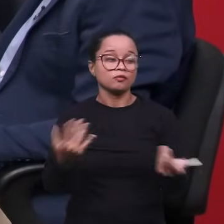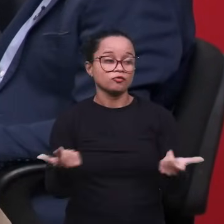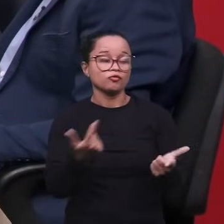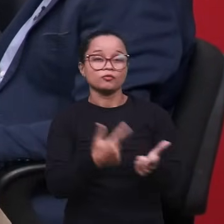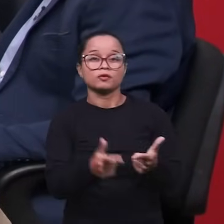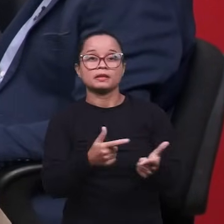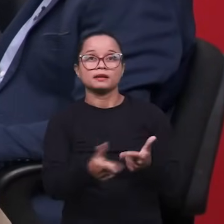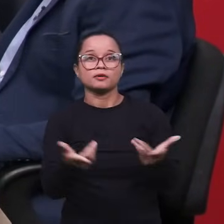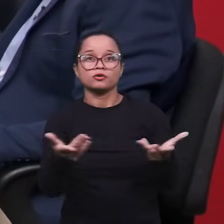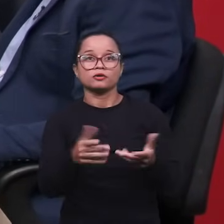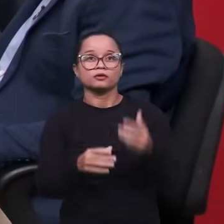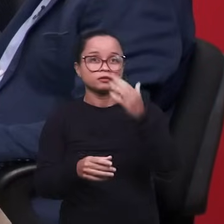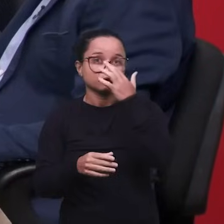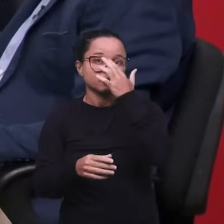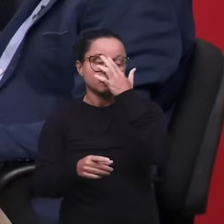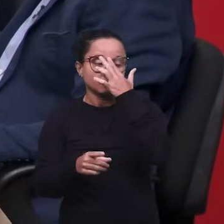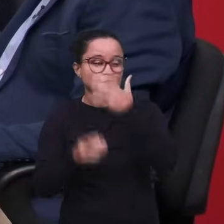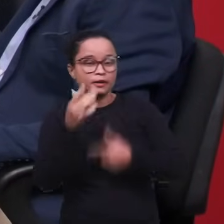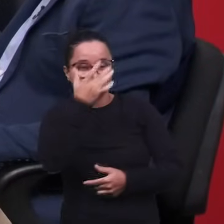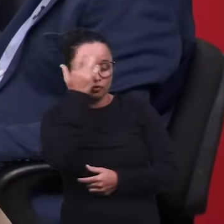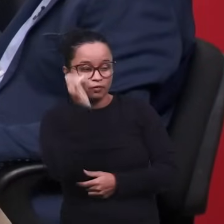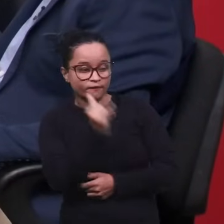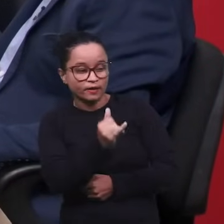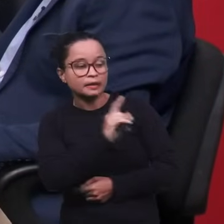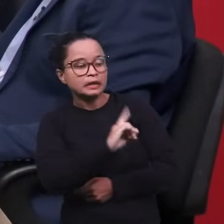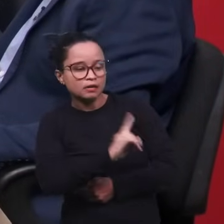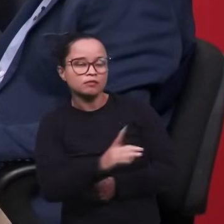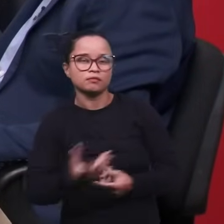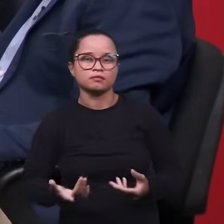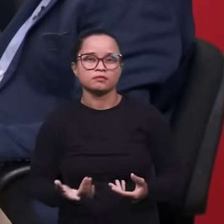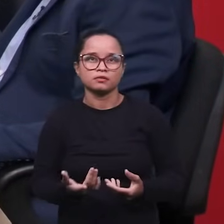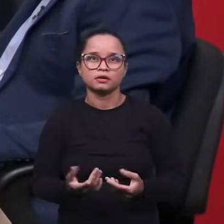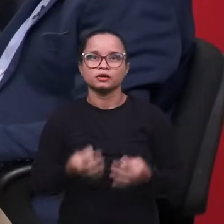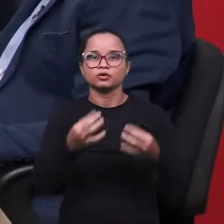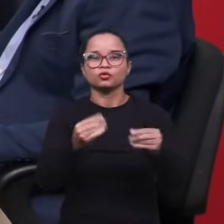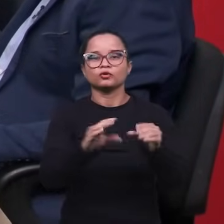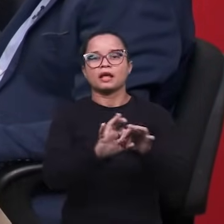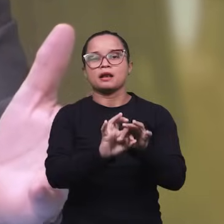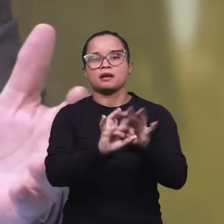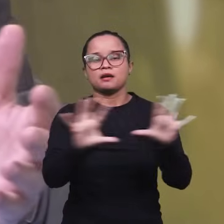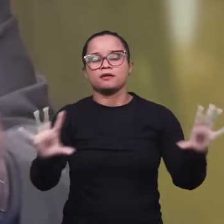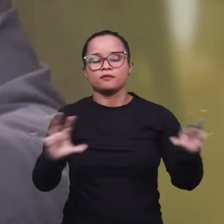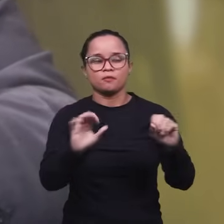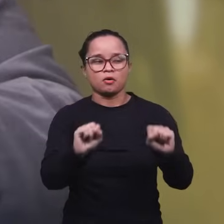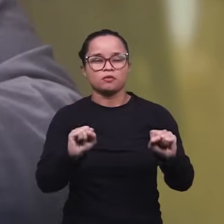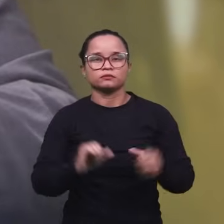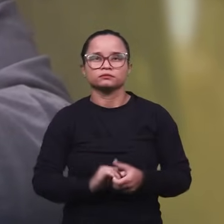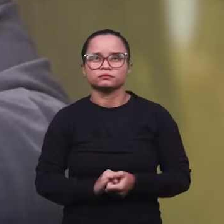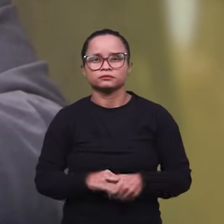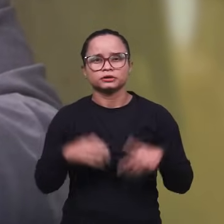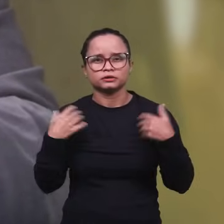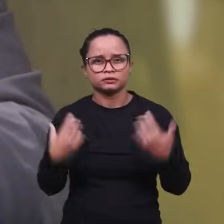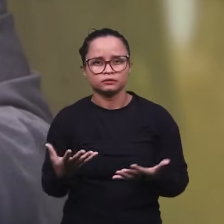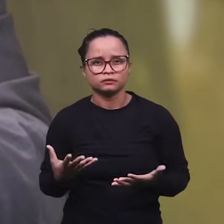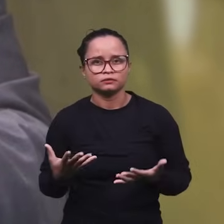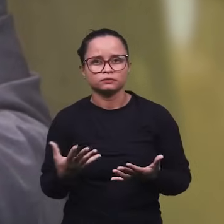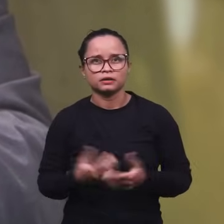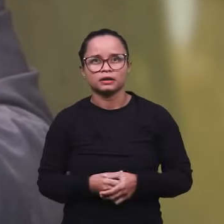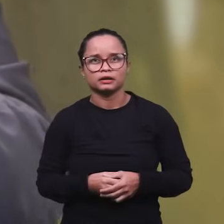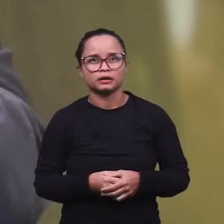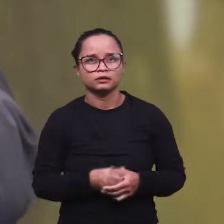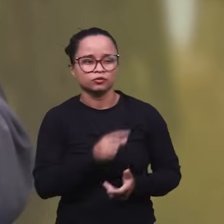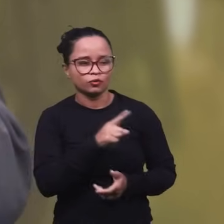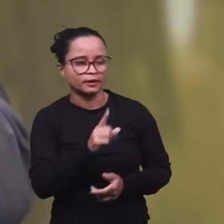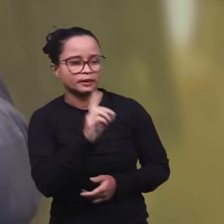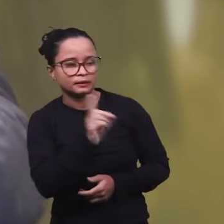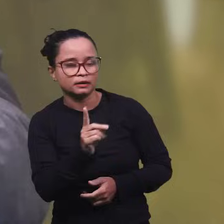grande problema hoje é porque não tem quem diga o não, né? Então é tudo a permissidade, as pessoas... Então, não era que tinha